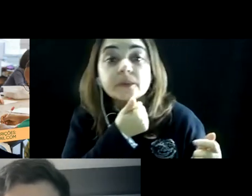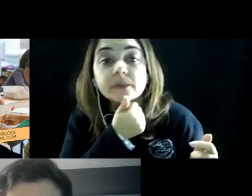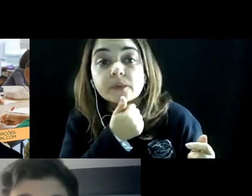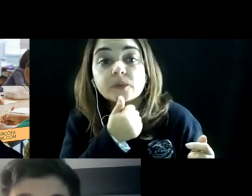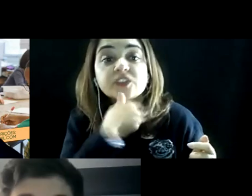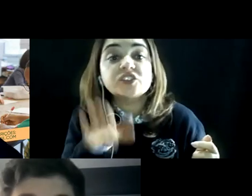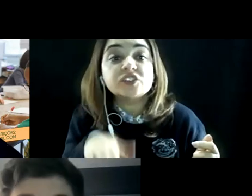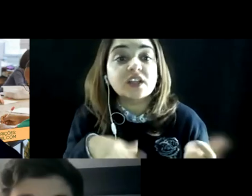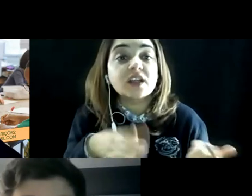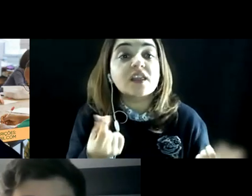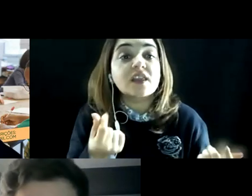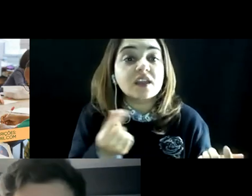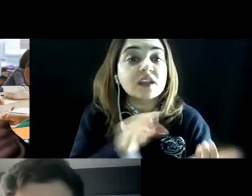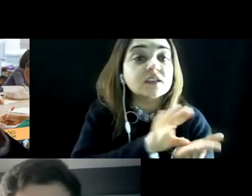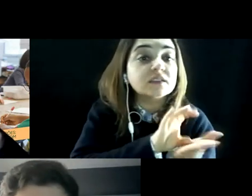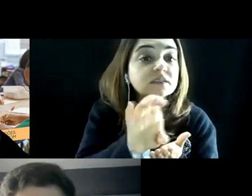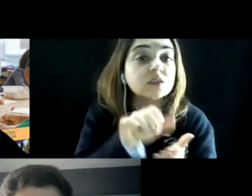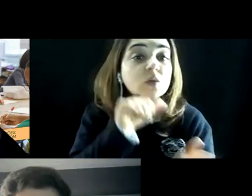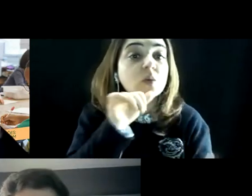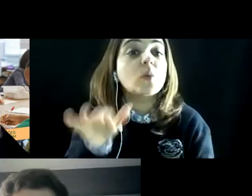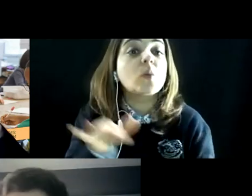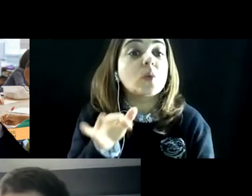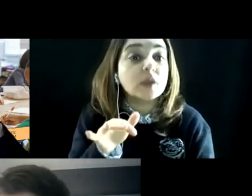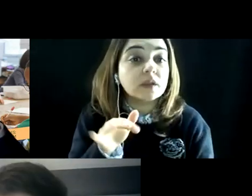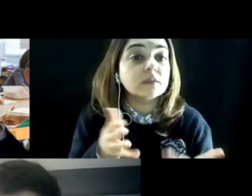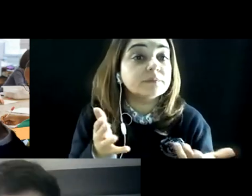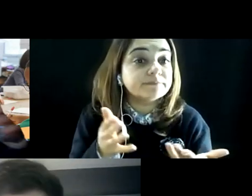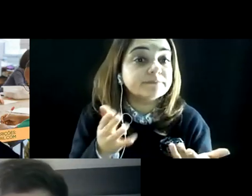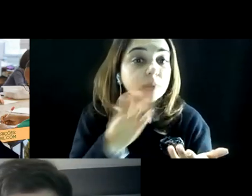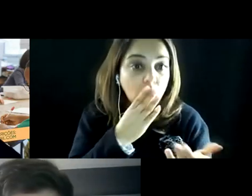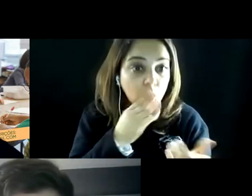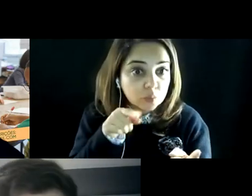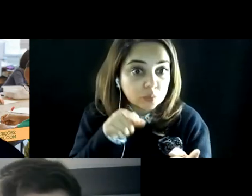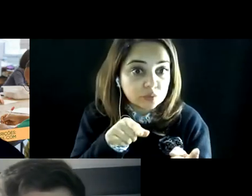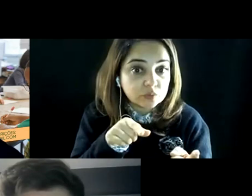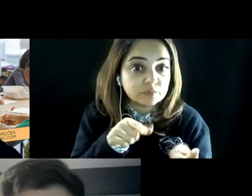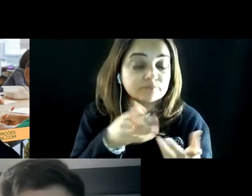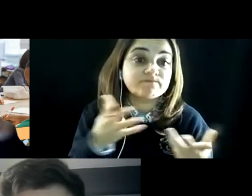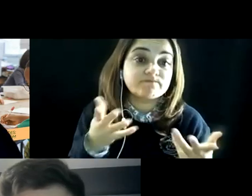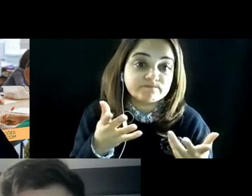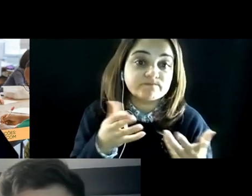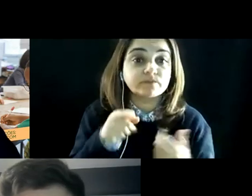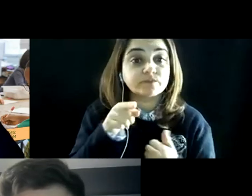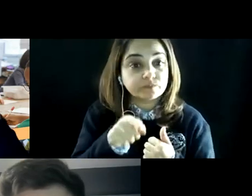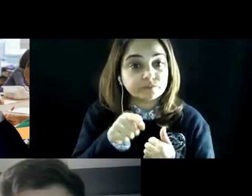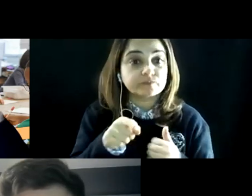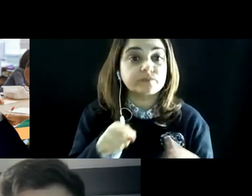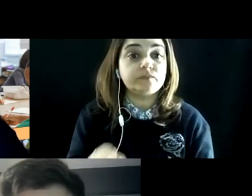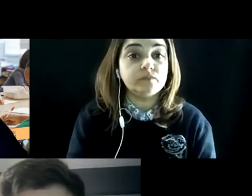vista de ser investido ou não nesses próprios alunos. E isto depois também não se